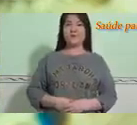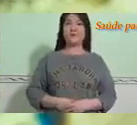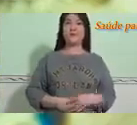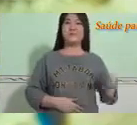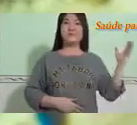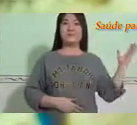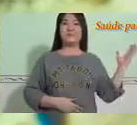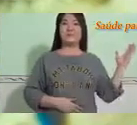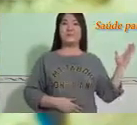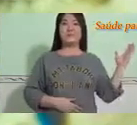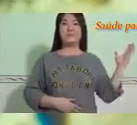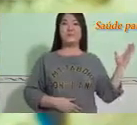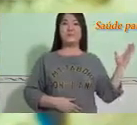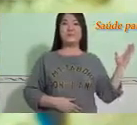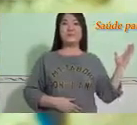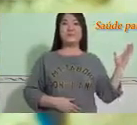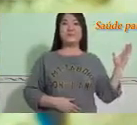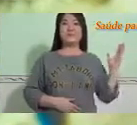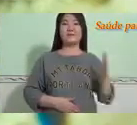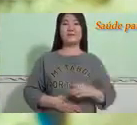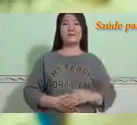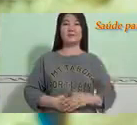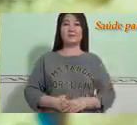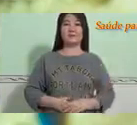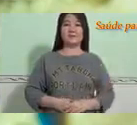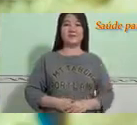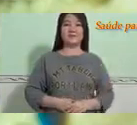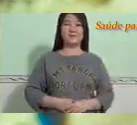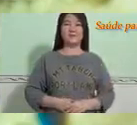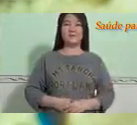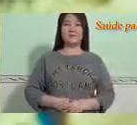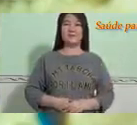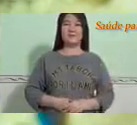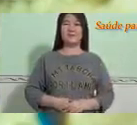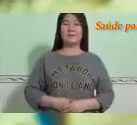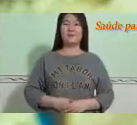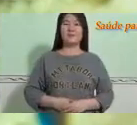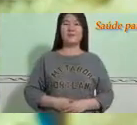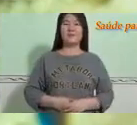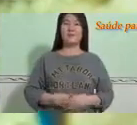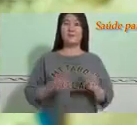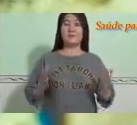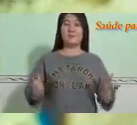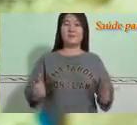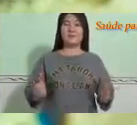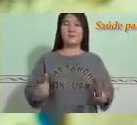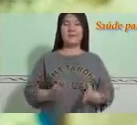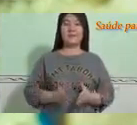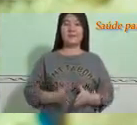particularmente, nanopartículas com propriedades ópticas e magnéticas, capazes de serem usadas no